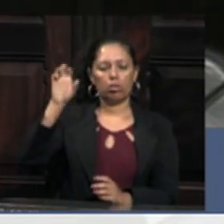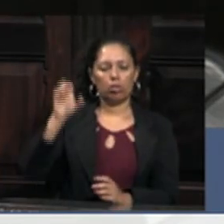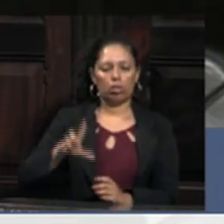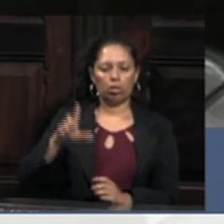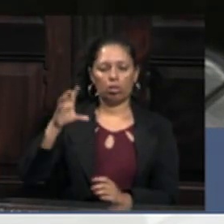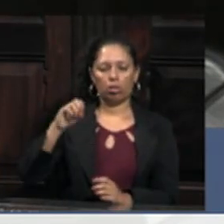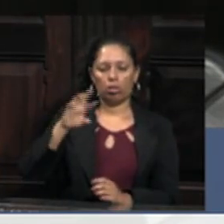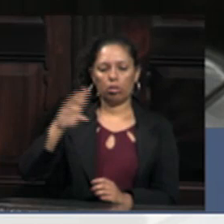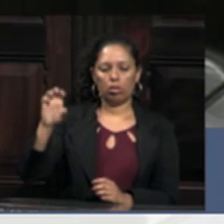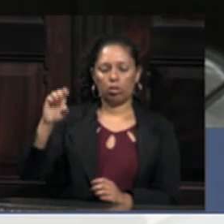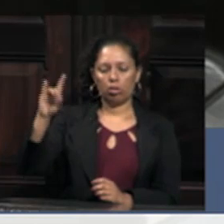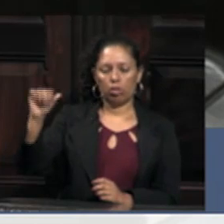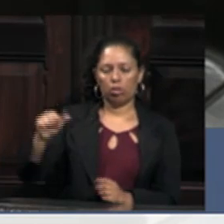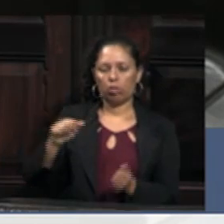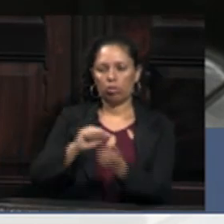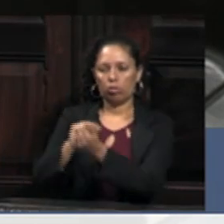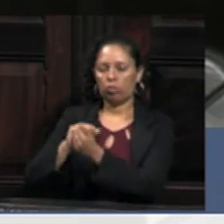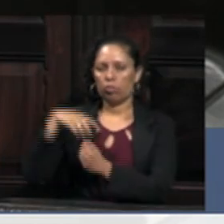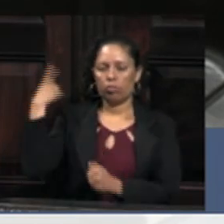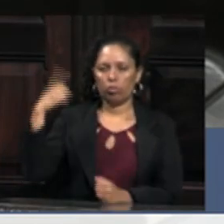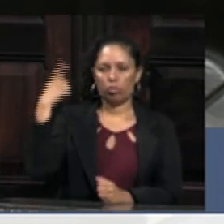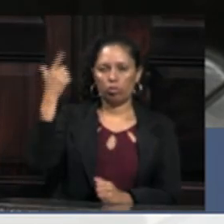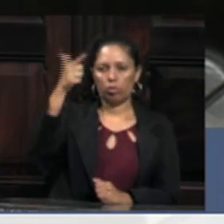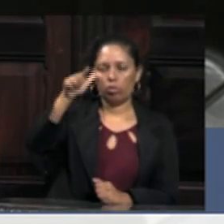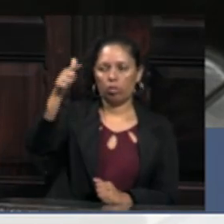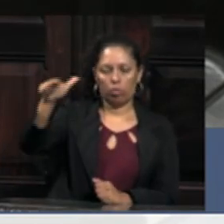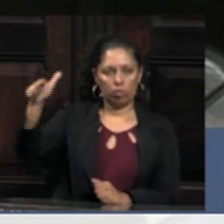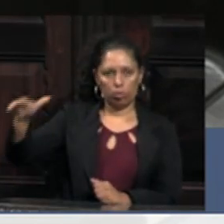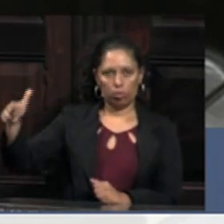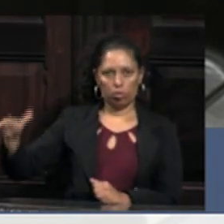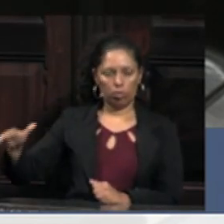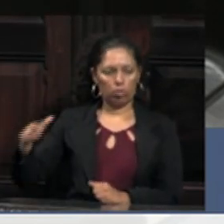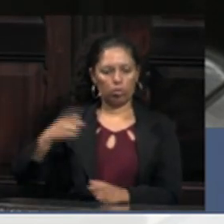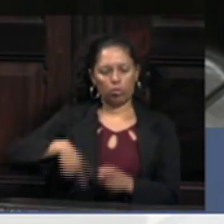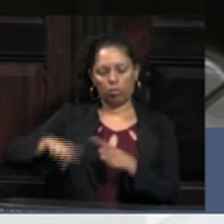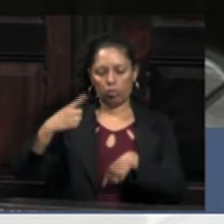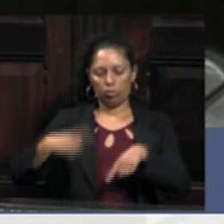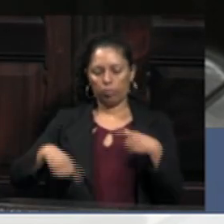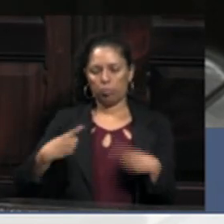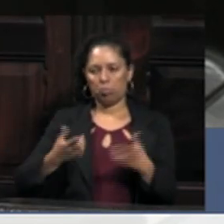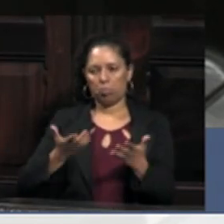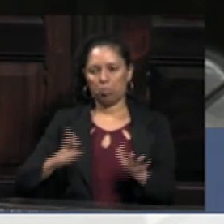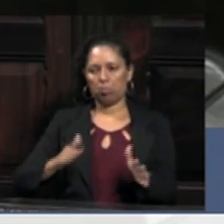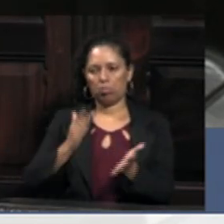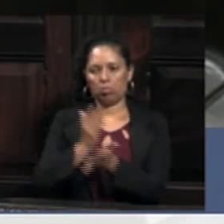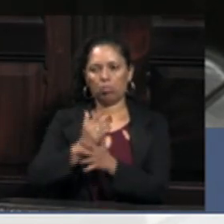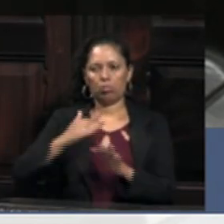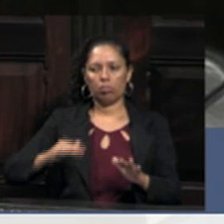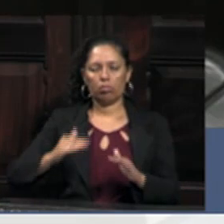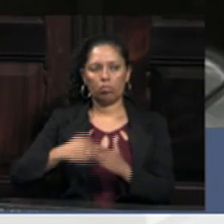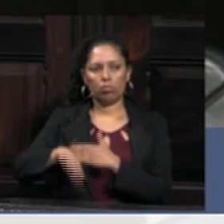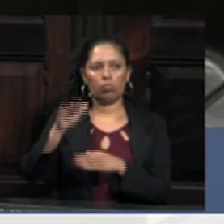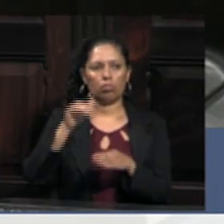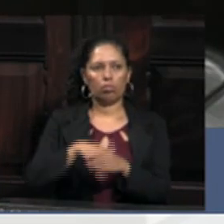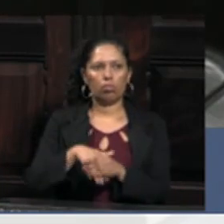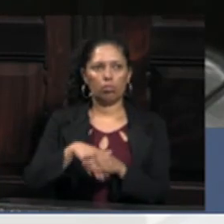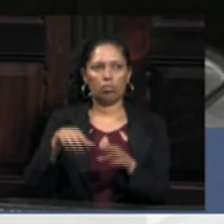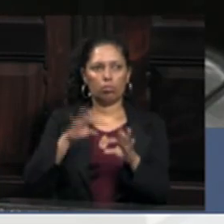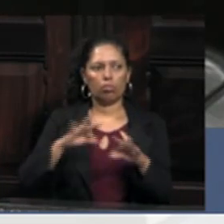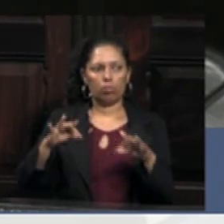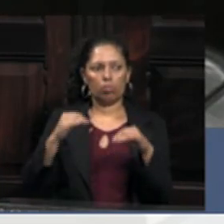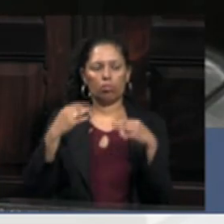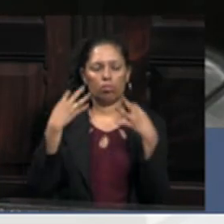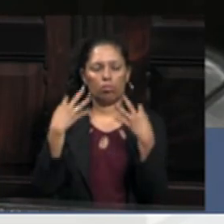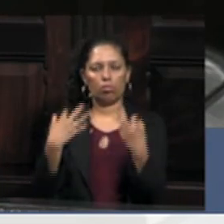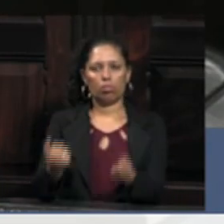Graça Pereira, Claes Maria, Dionísio Lins e Edson Albertácio. Em discussão, não havendo que queira discutir, encerra a discussão. Em votação, os senhores que aprovam essa